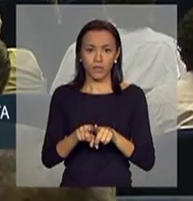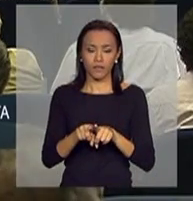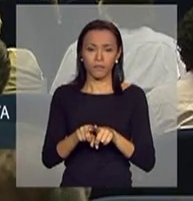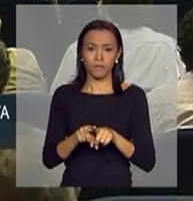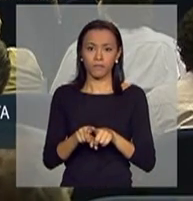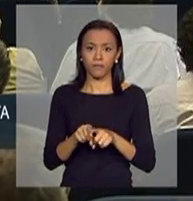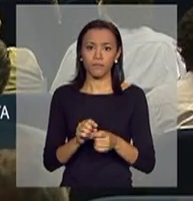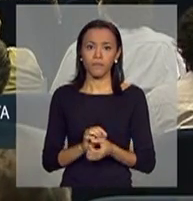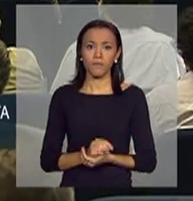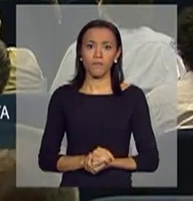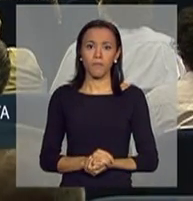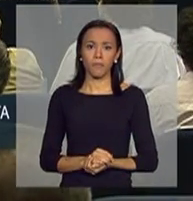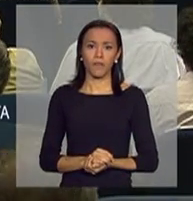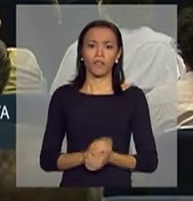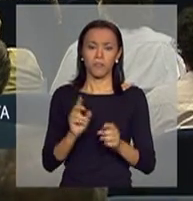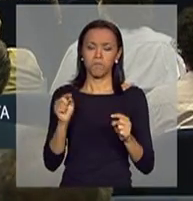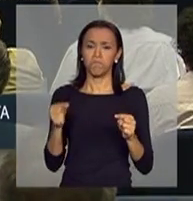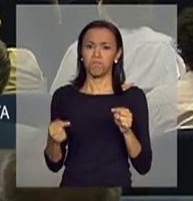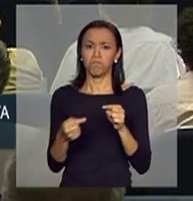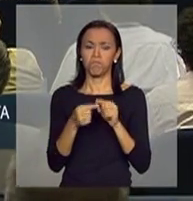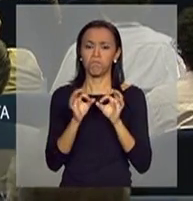satisfeito.